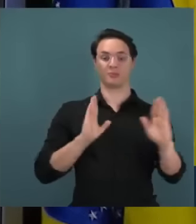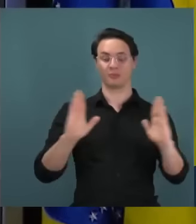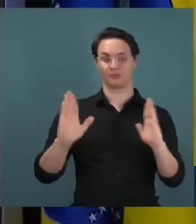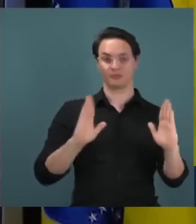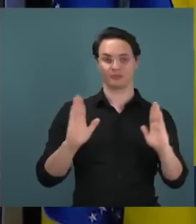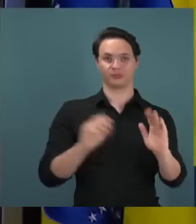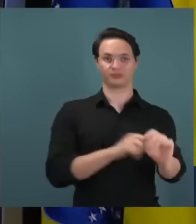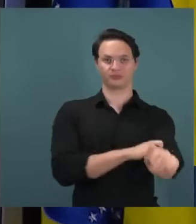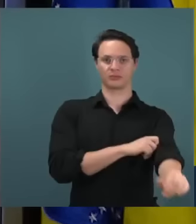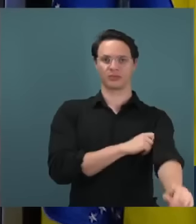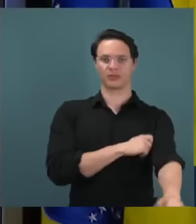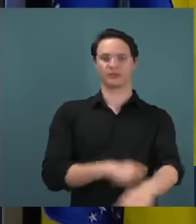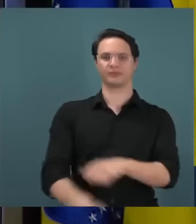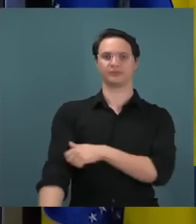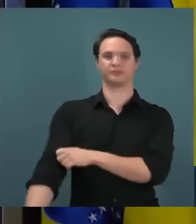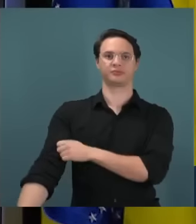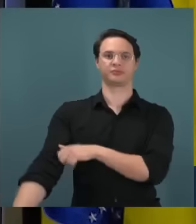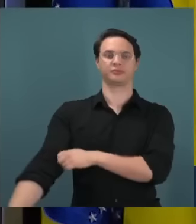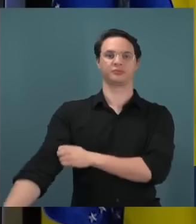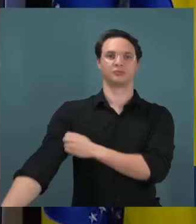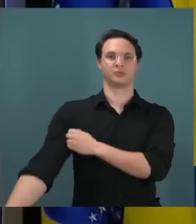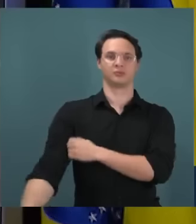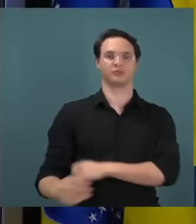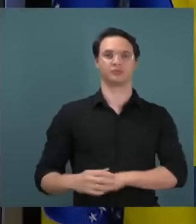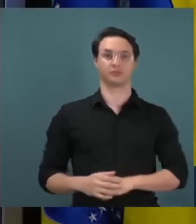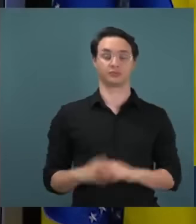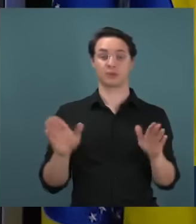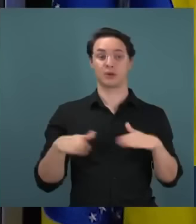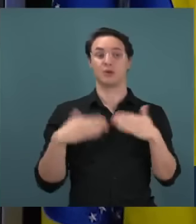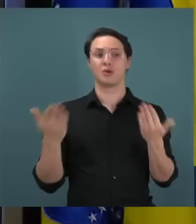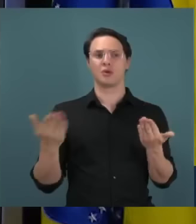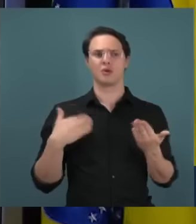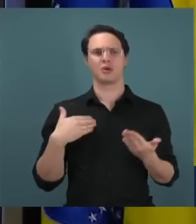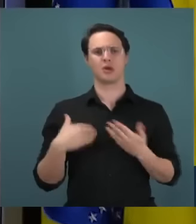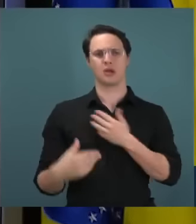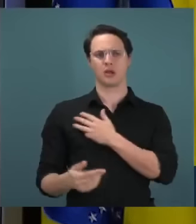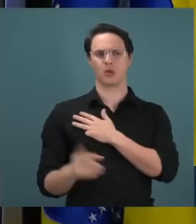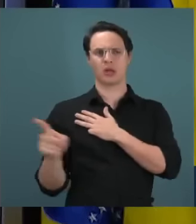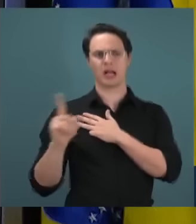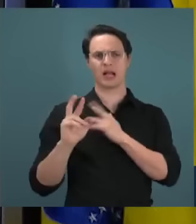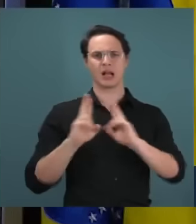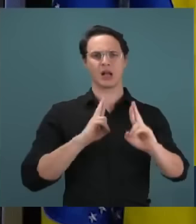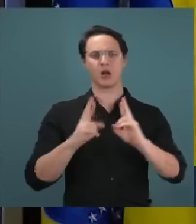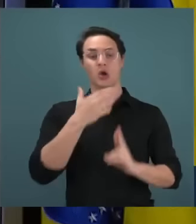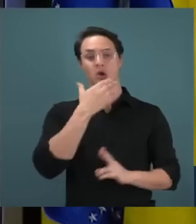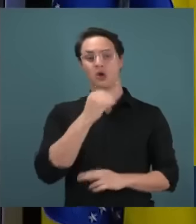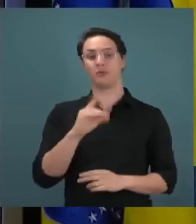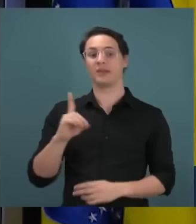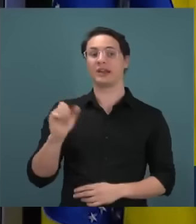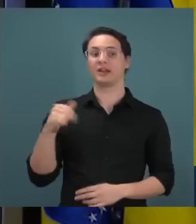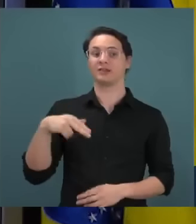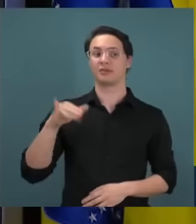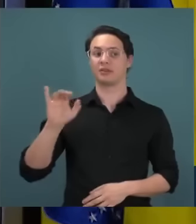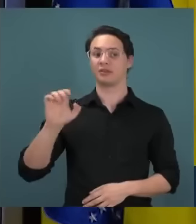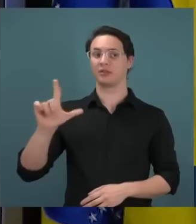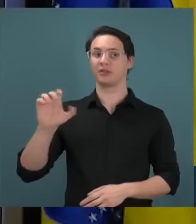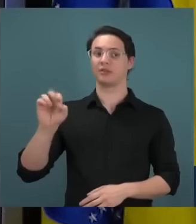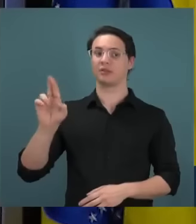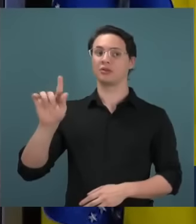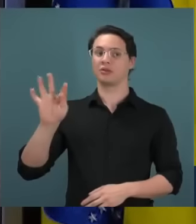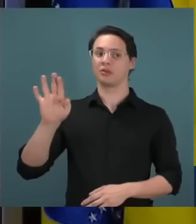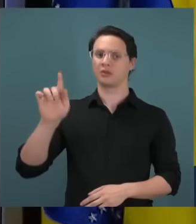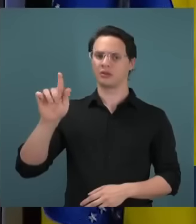que Lula era amigo de Maduro. Não podia dizer que Lula tinha relações com Daniel Ortega. Não podia